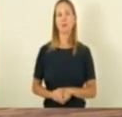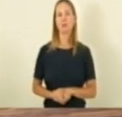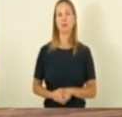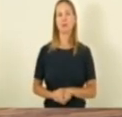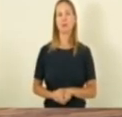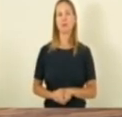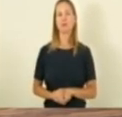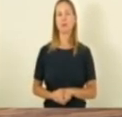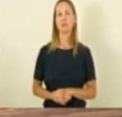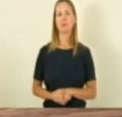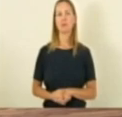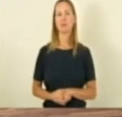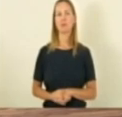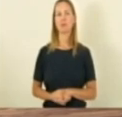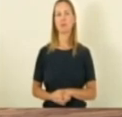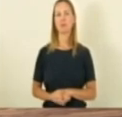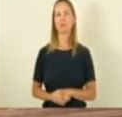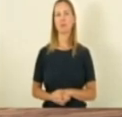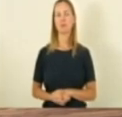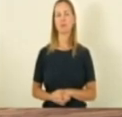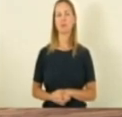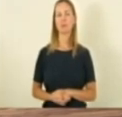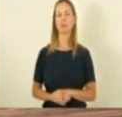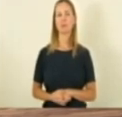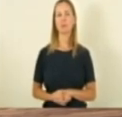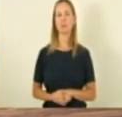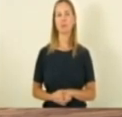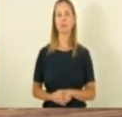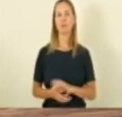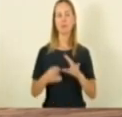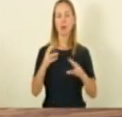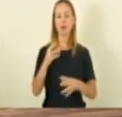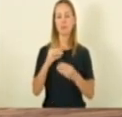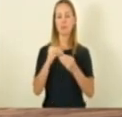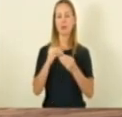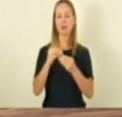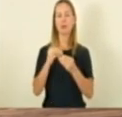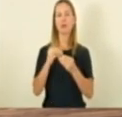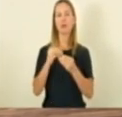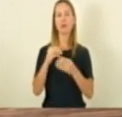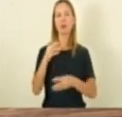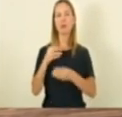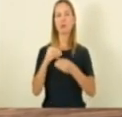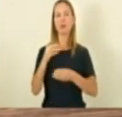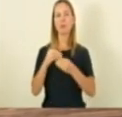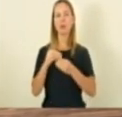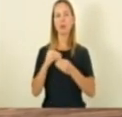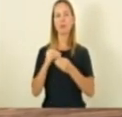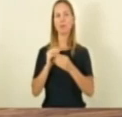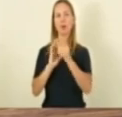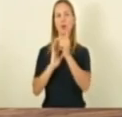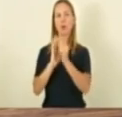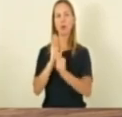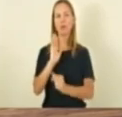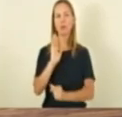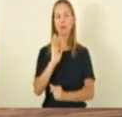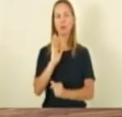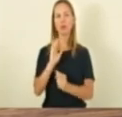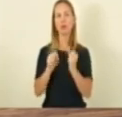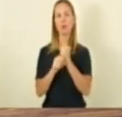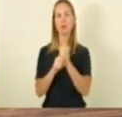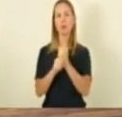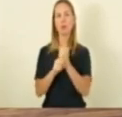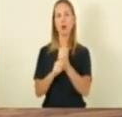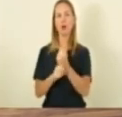a grande parte das minhas emendas para o orçamento de 2022, é